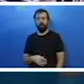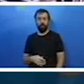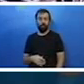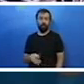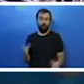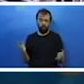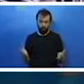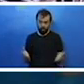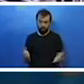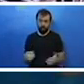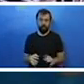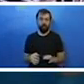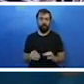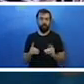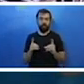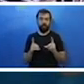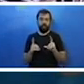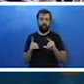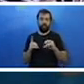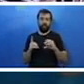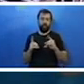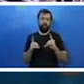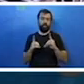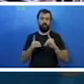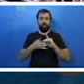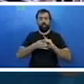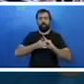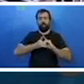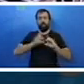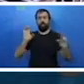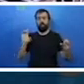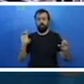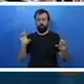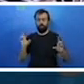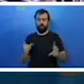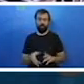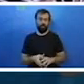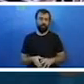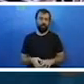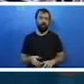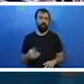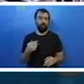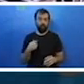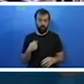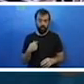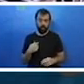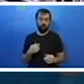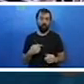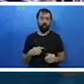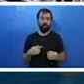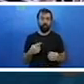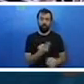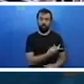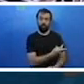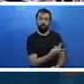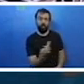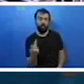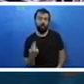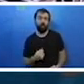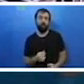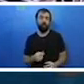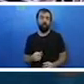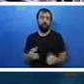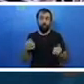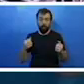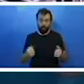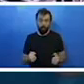república, numa democracia. Nós podemos expressar nossa voz, nossa vontade, nossas ideias,